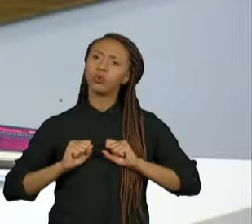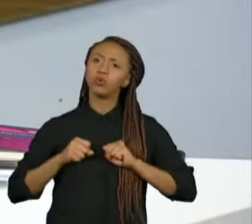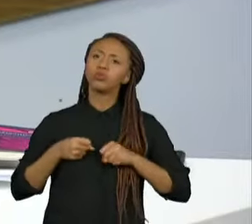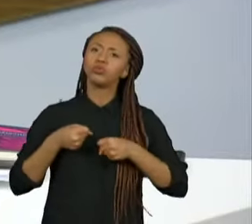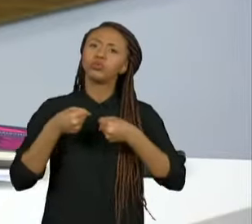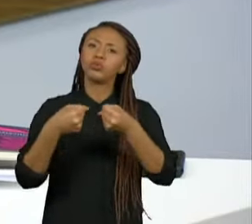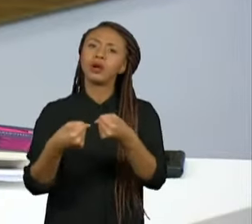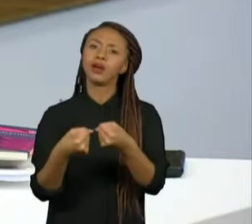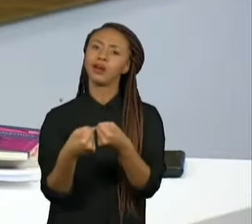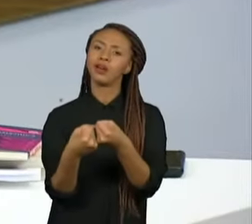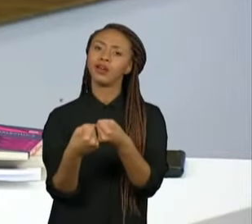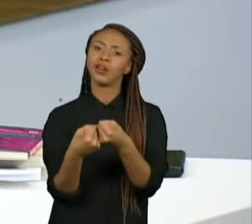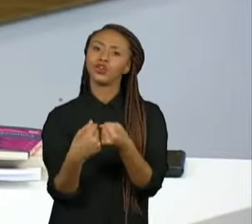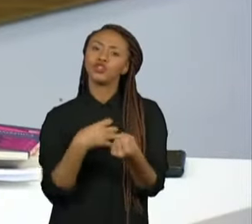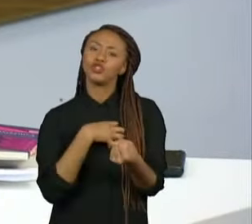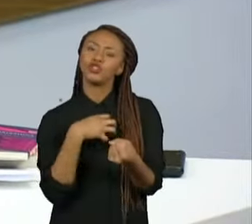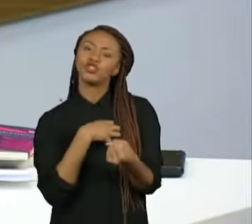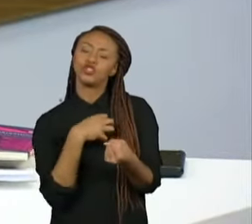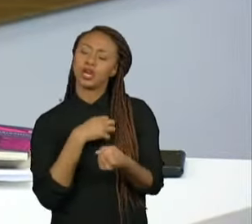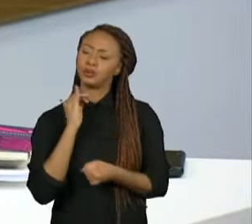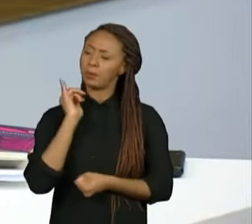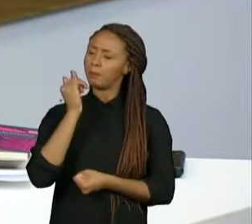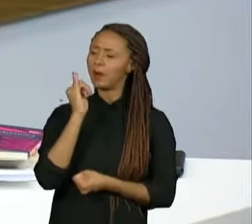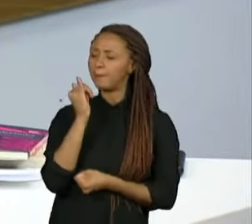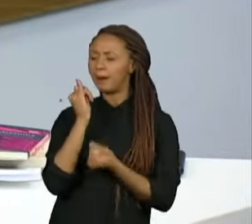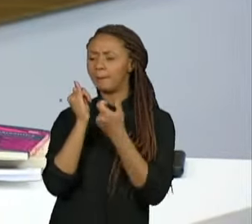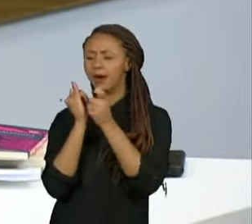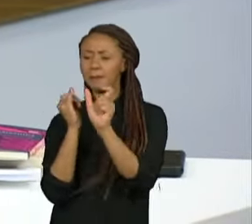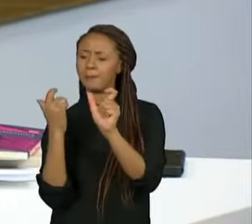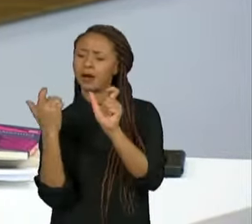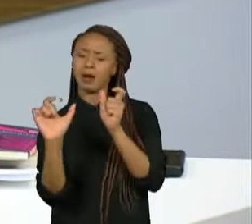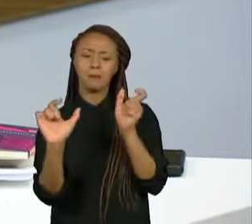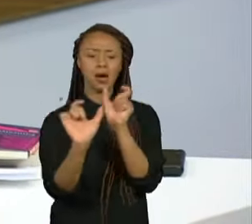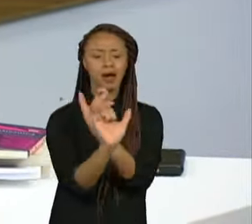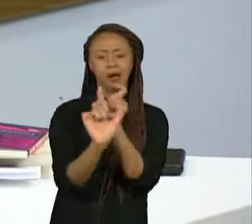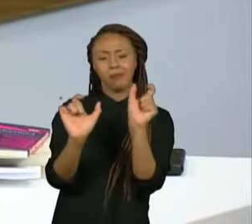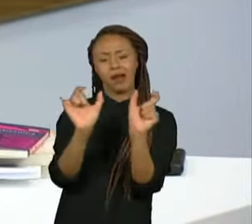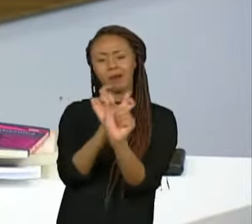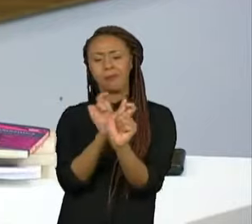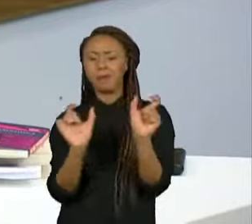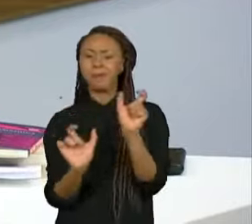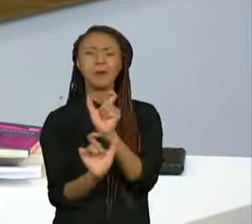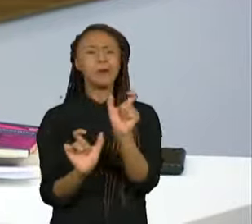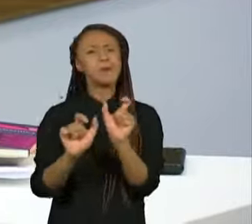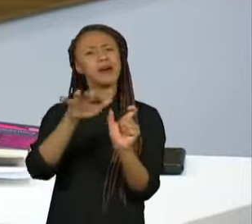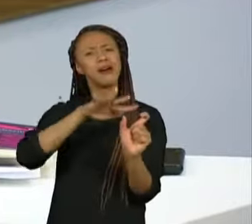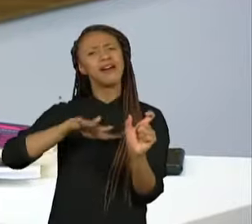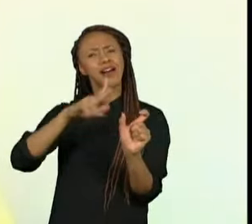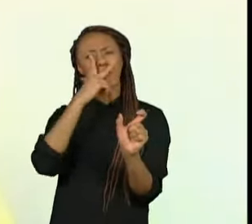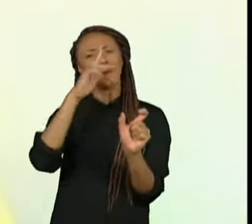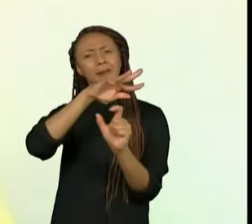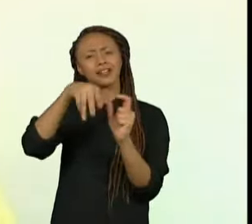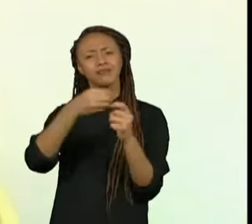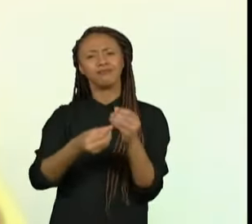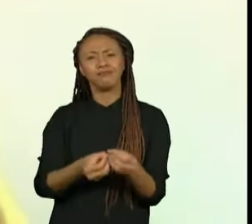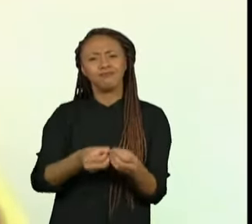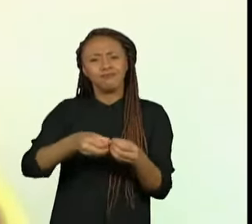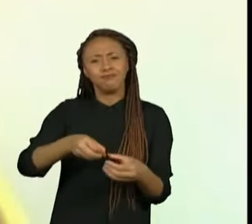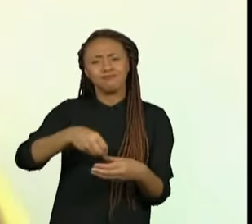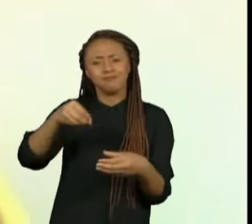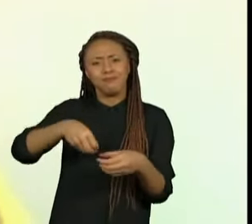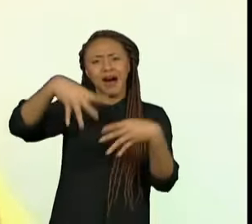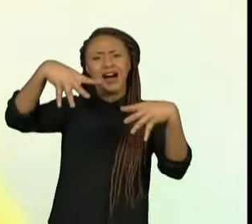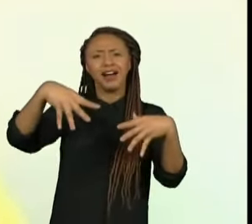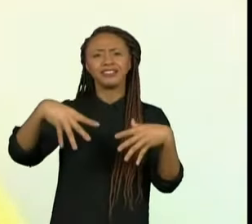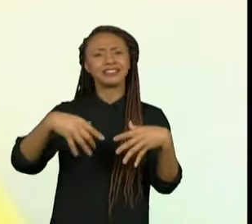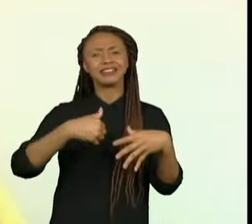com a língua, né, com tanta oralidade nela e que é, que mágica é essa? Que você escreve coisas